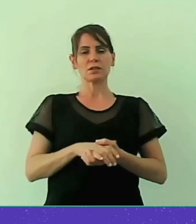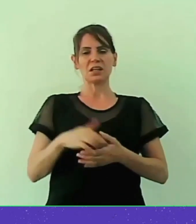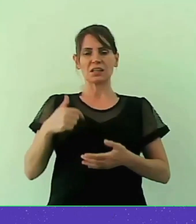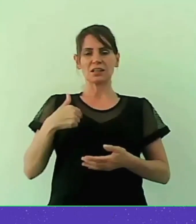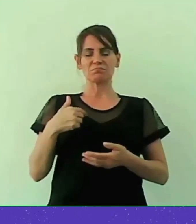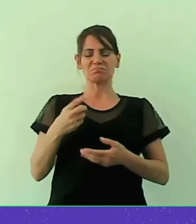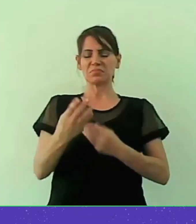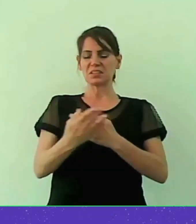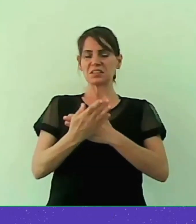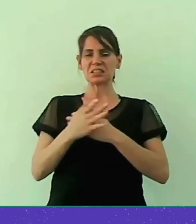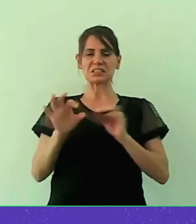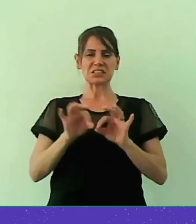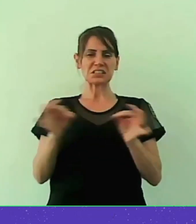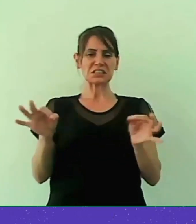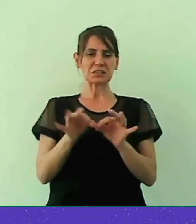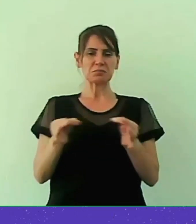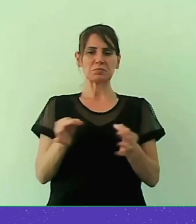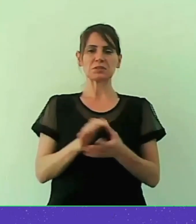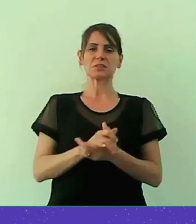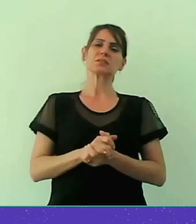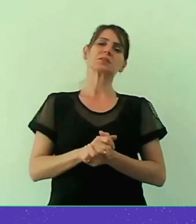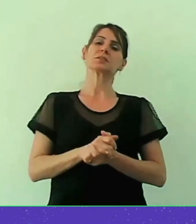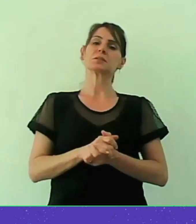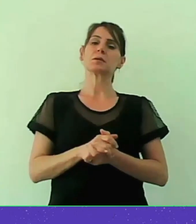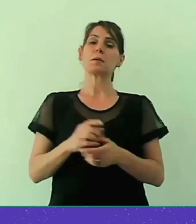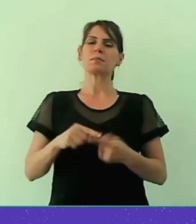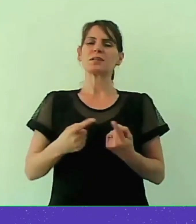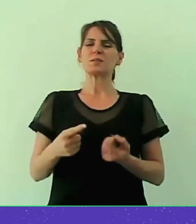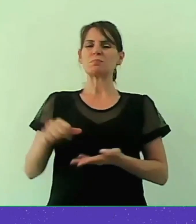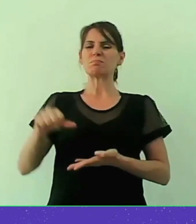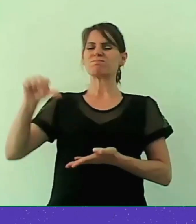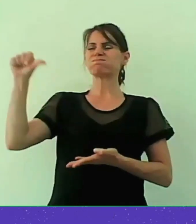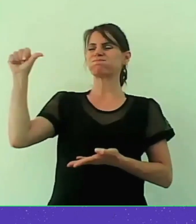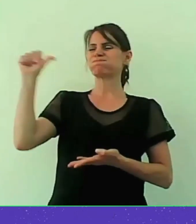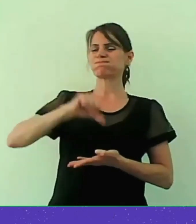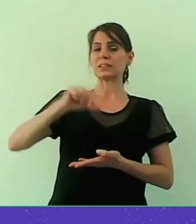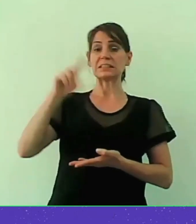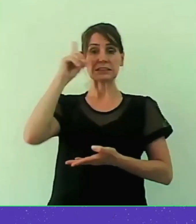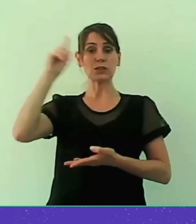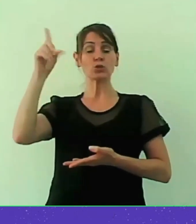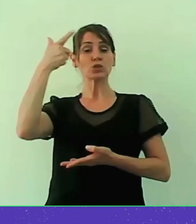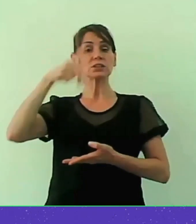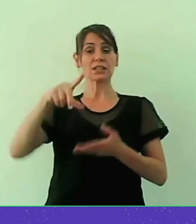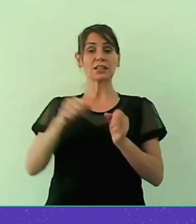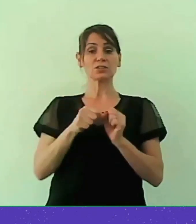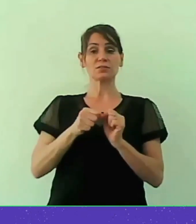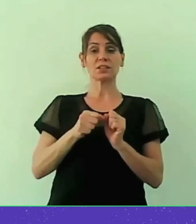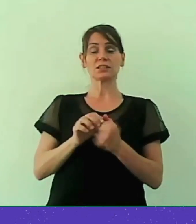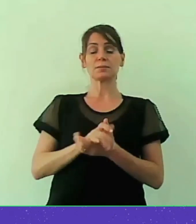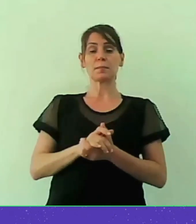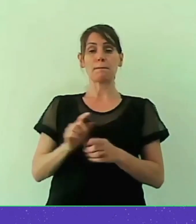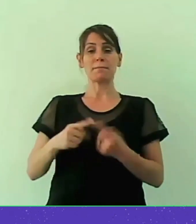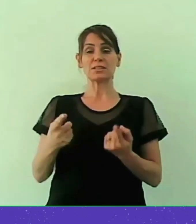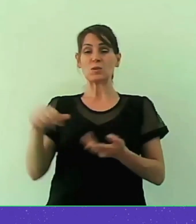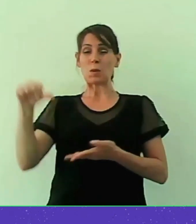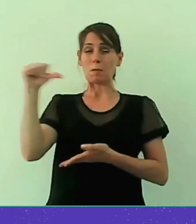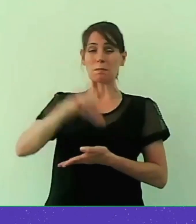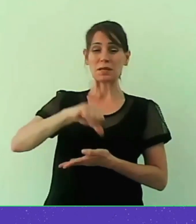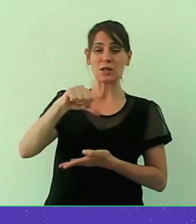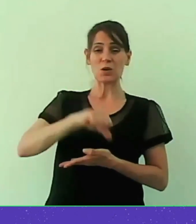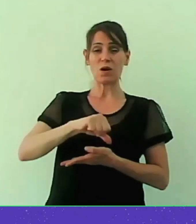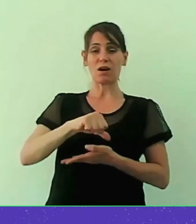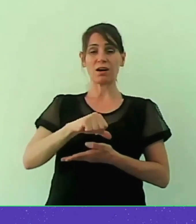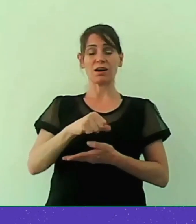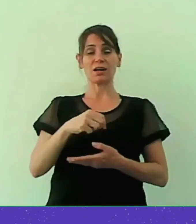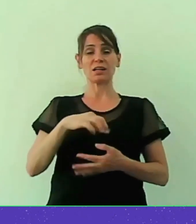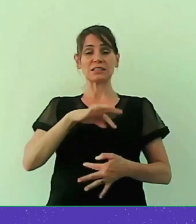Deus resolver. Mas o pior, queridos irmãos, é a nossa necessidade espiritual e